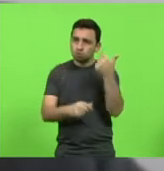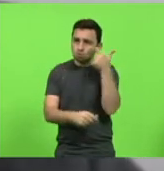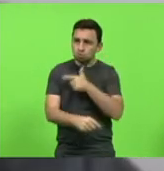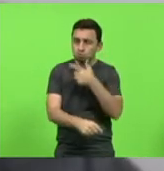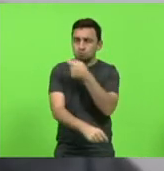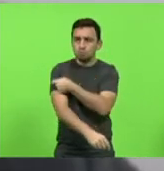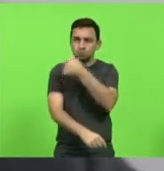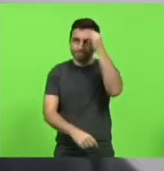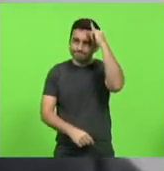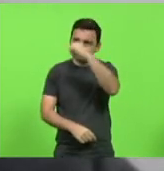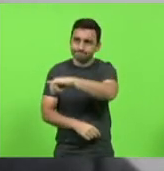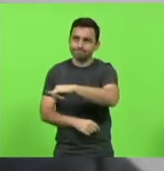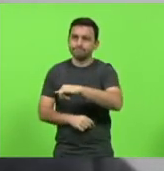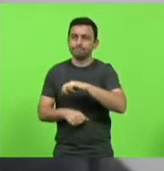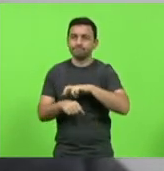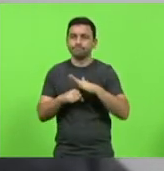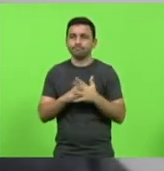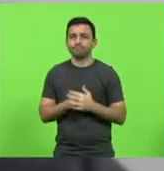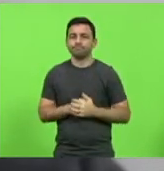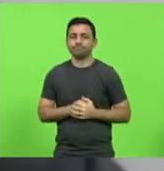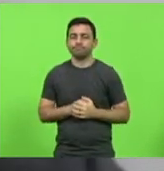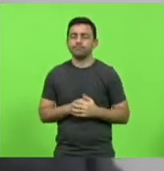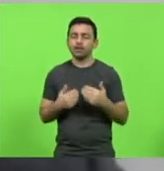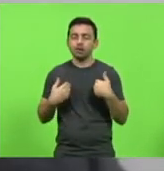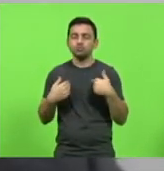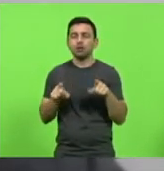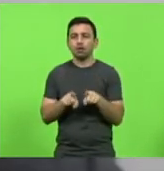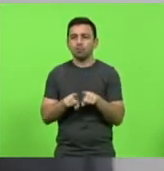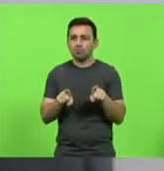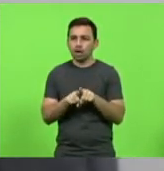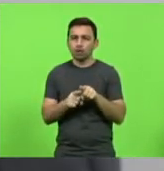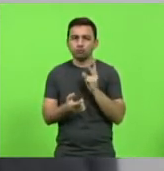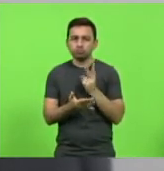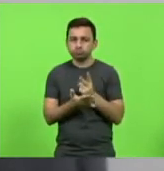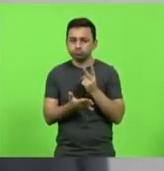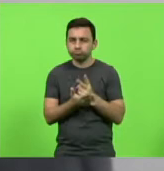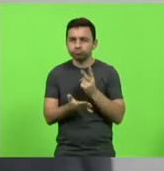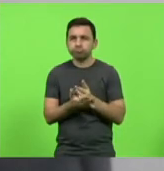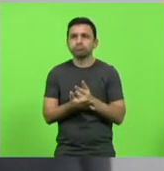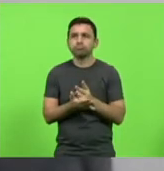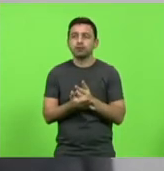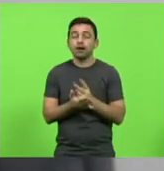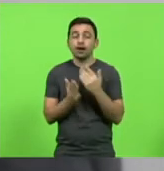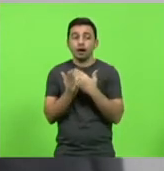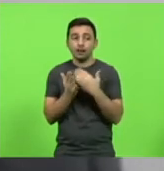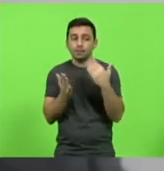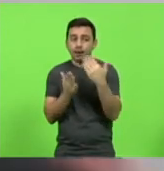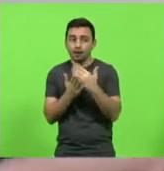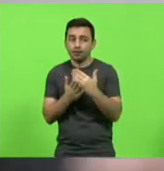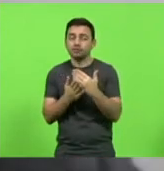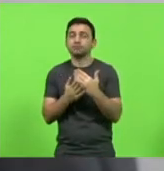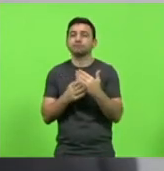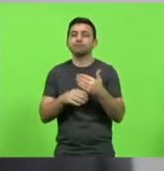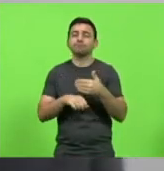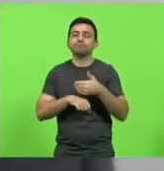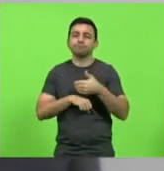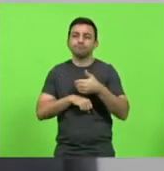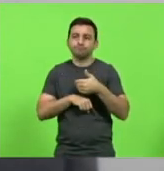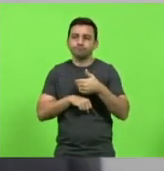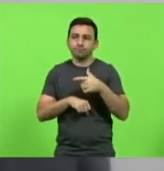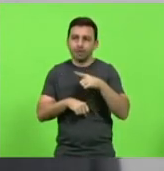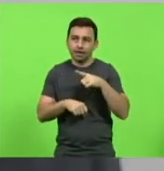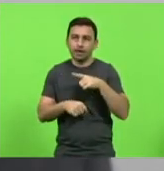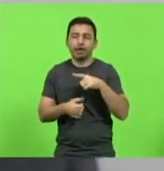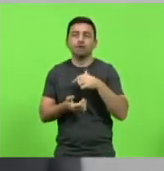disso, continuo defendendo a tese de que é preciso ir atrás de mais farmacêuticas. Tem outras farmacêuticas que